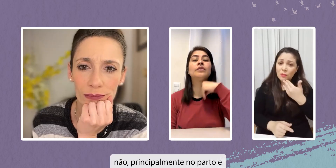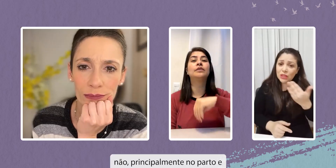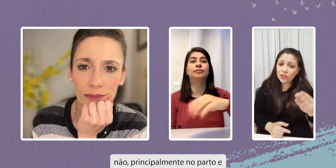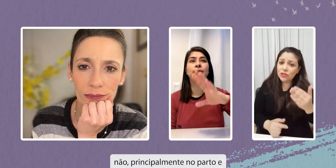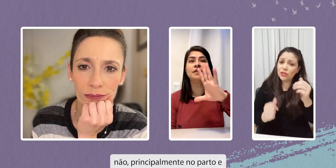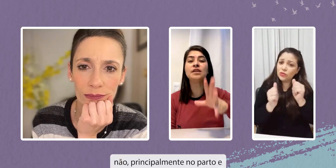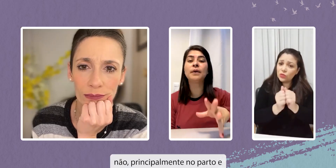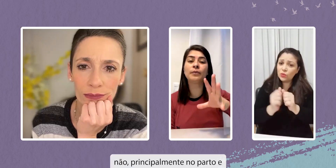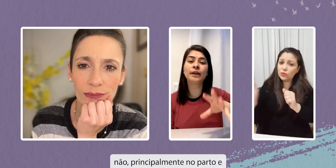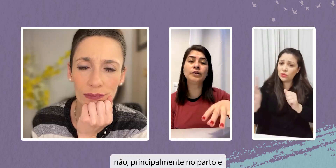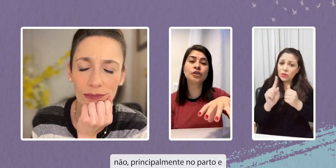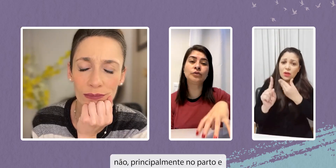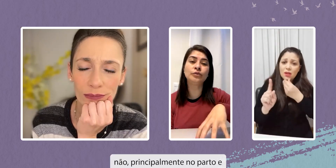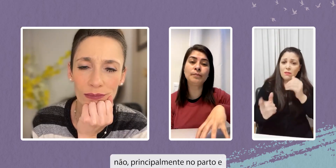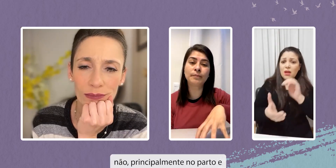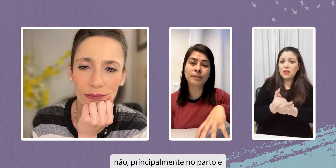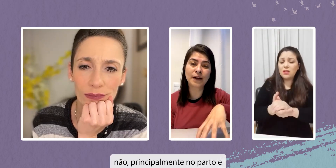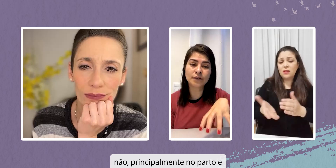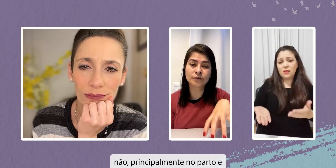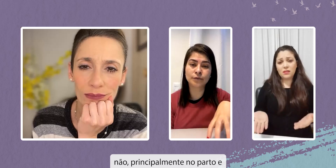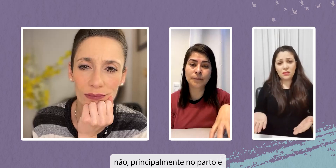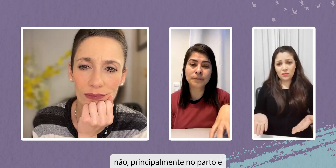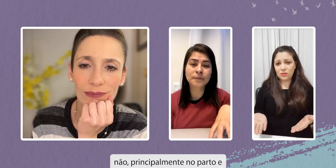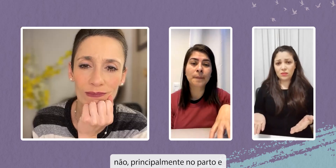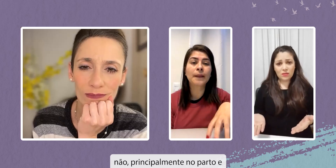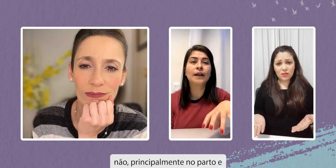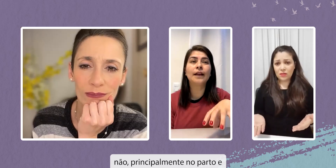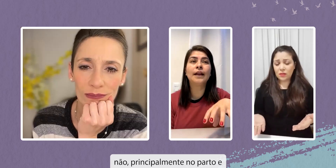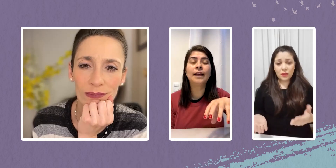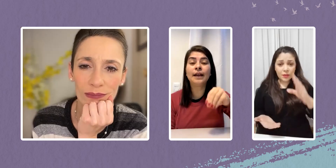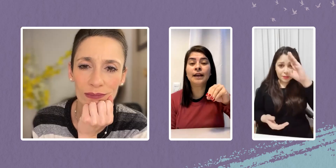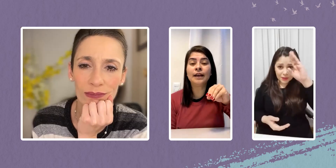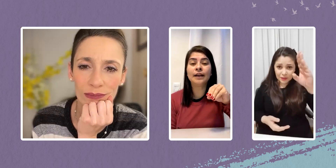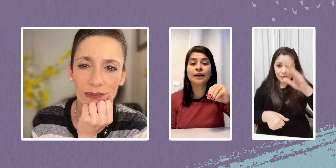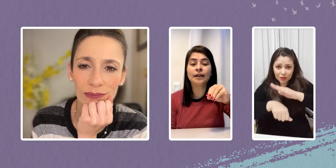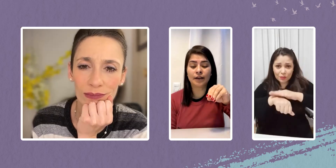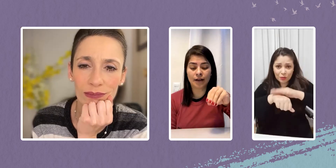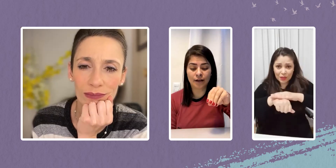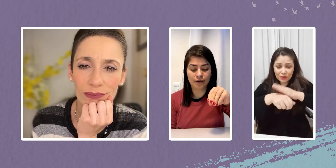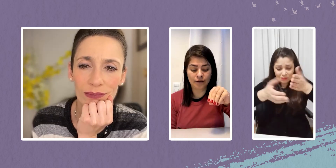não, principalmente no parto,